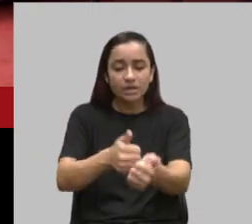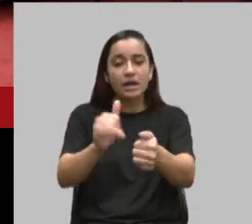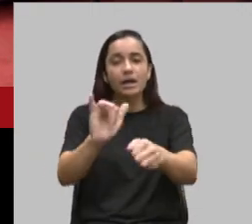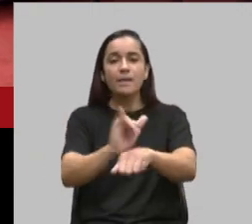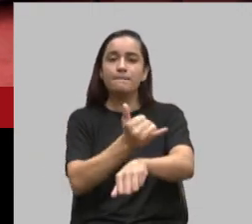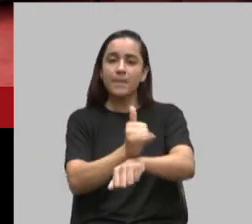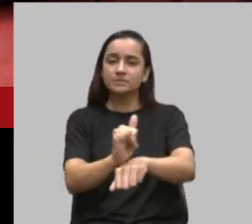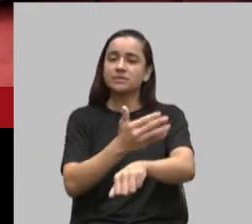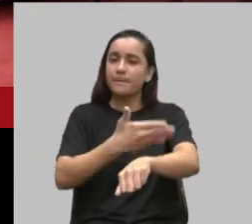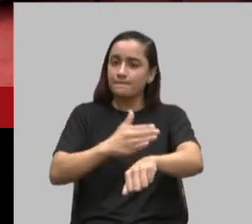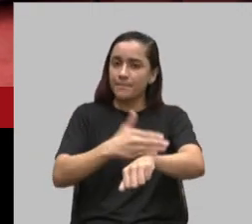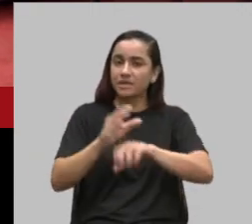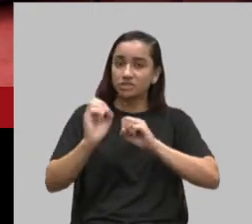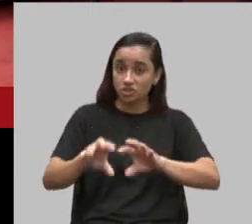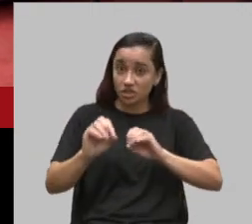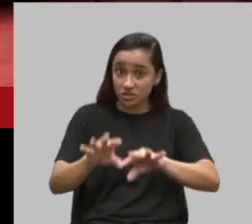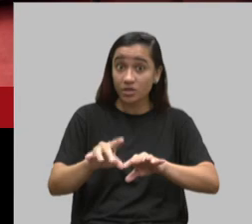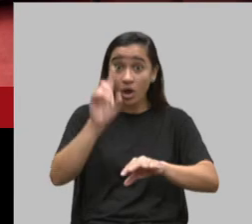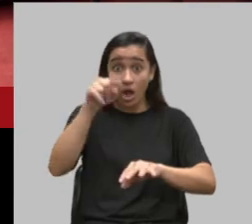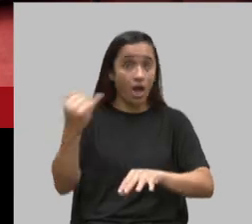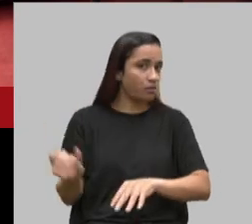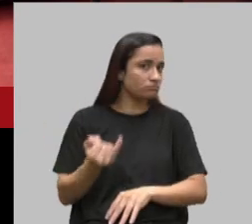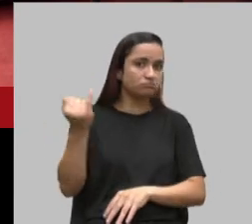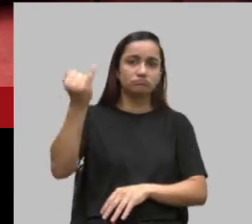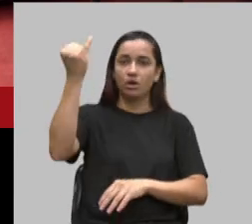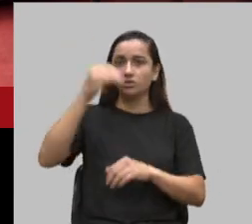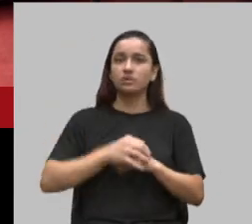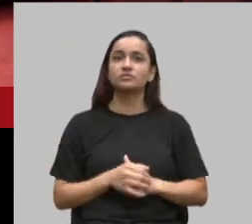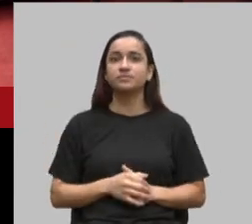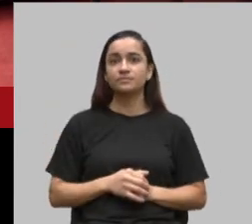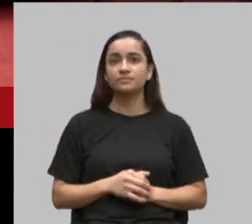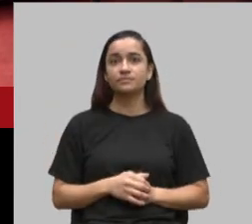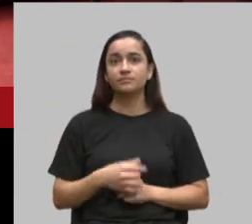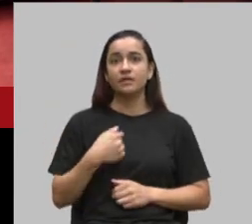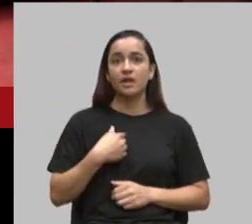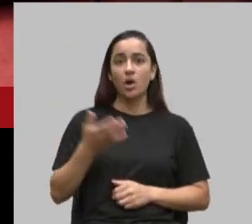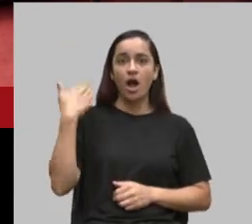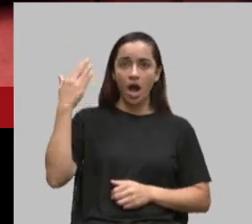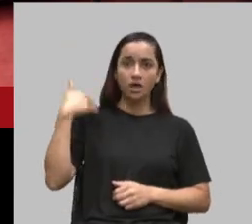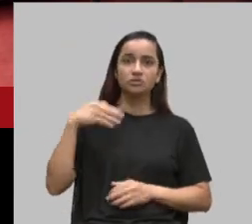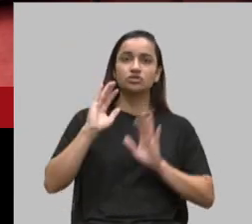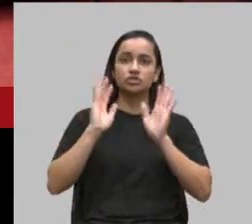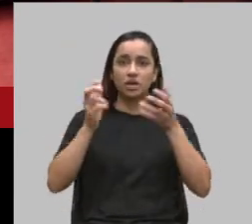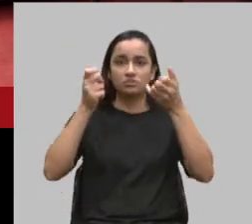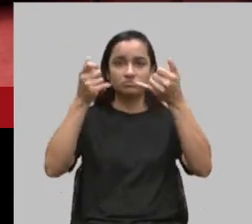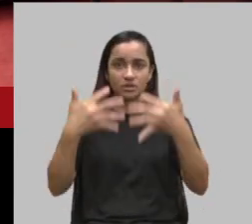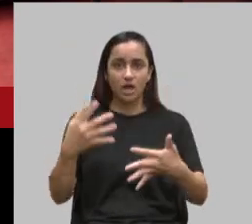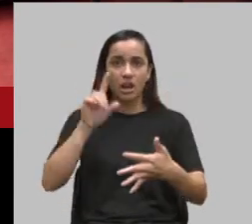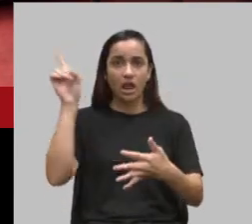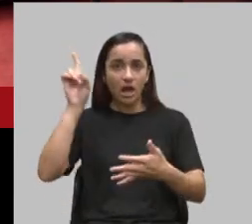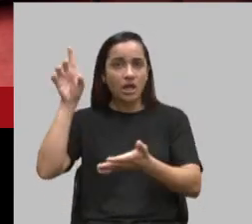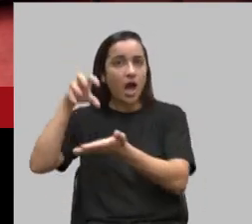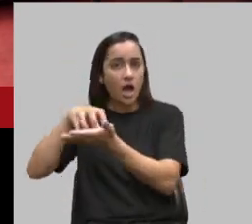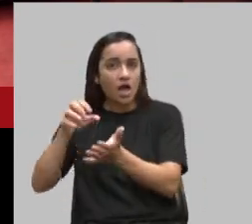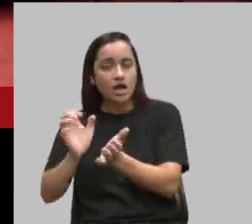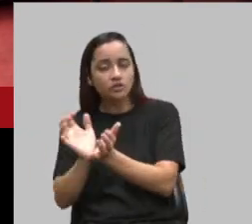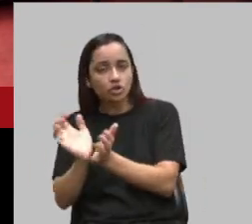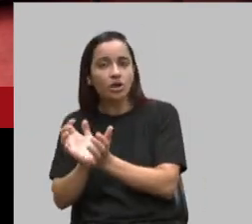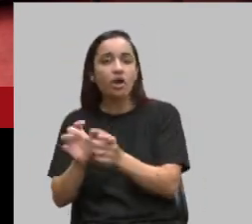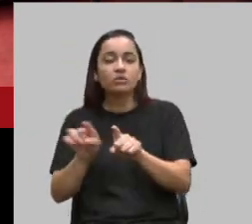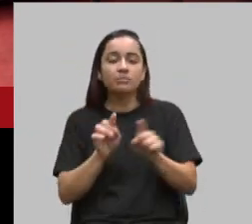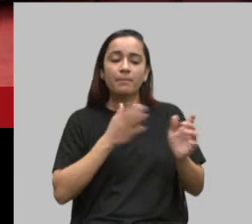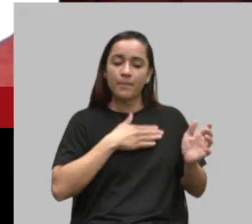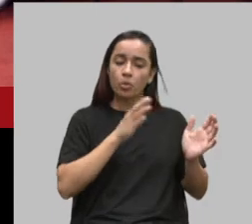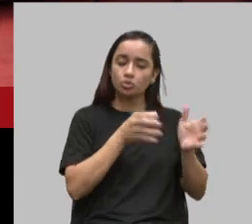prática de ensino é algo fundamental eu já disse em alguma eh na regional falei no meu grupo de trabalho e